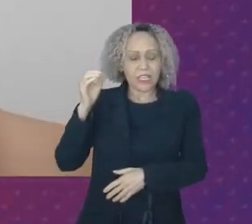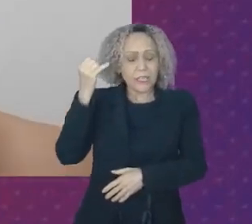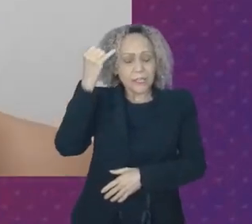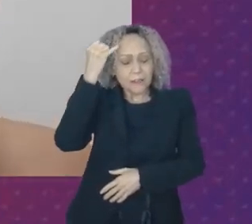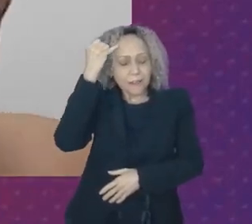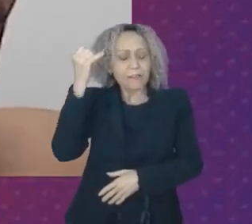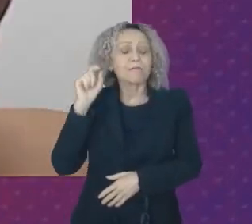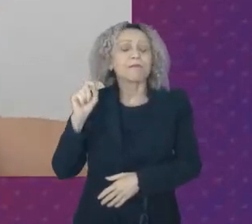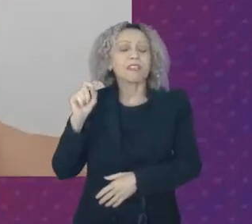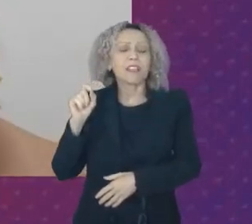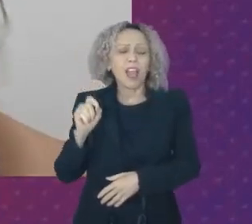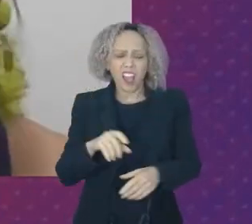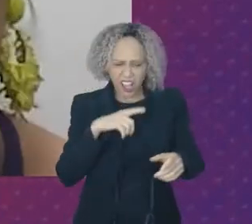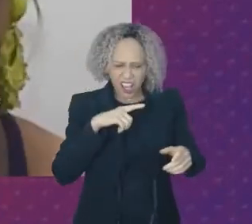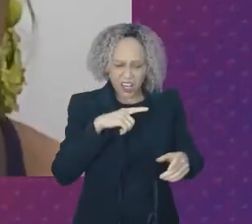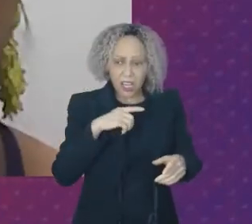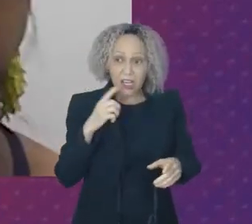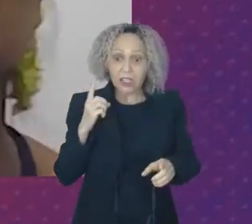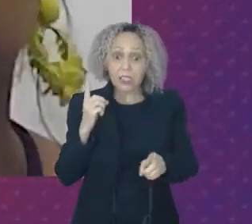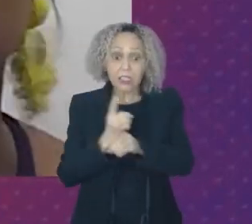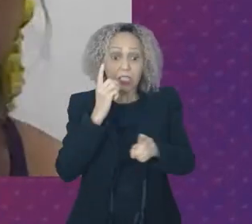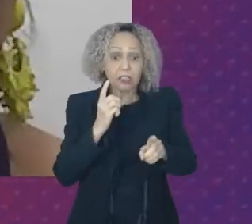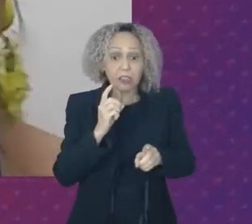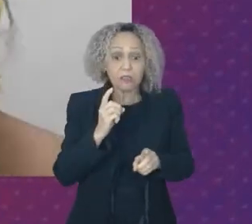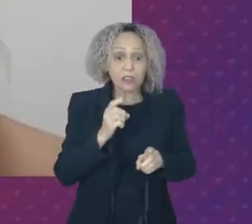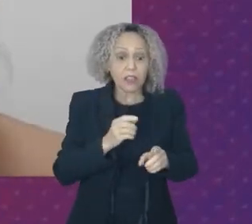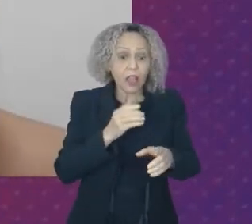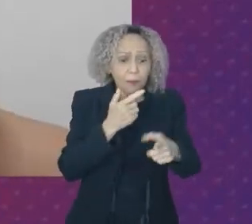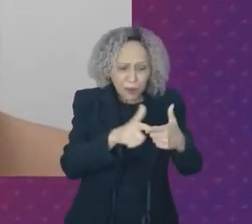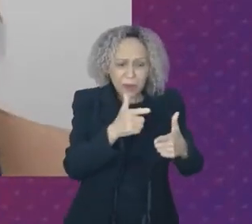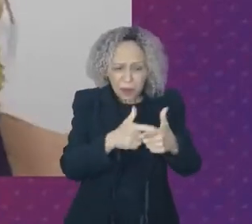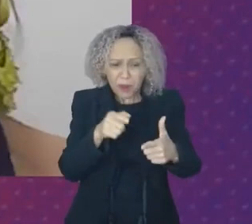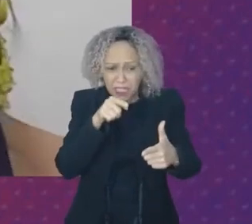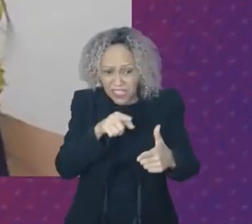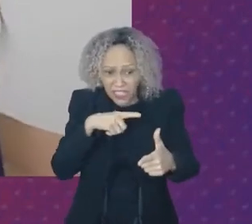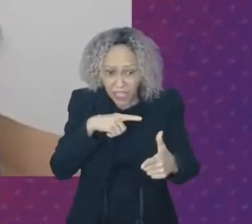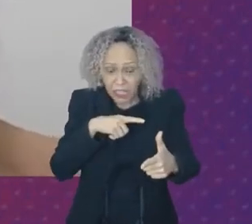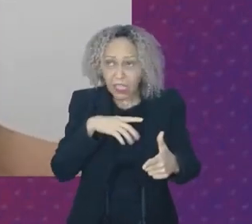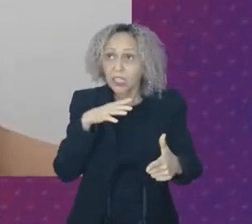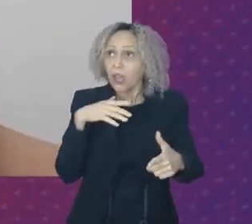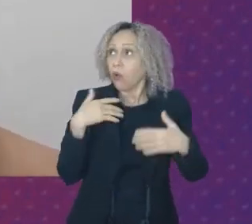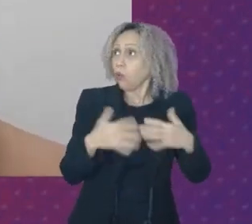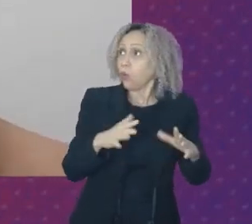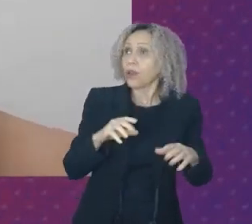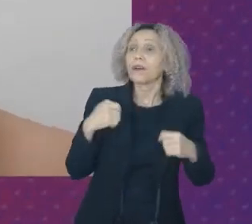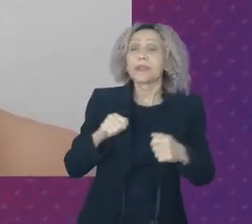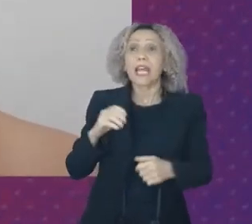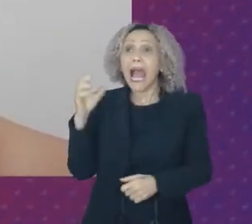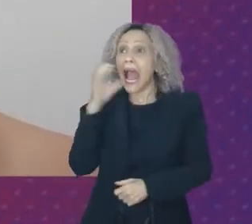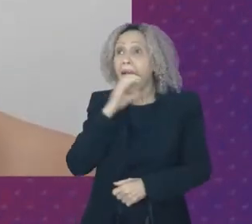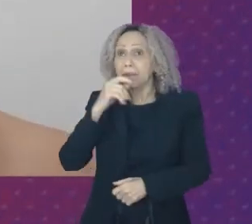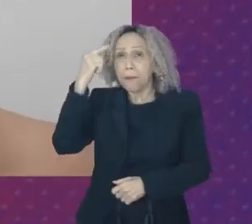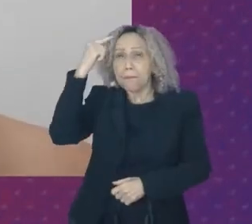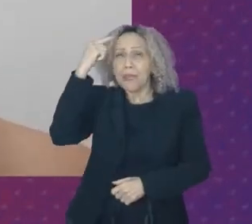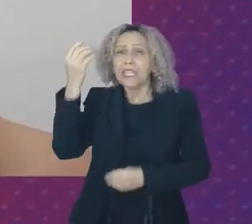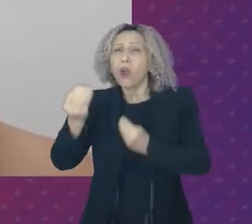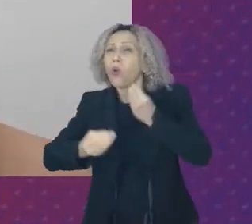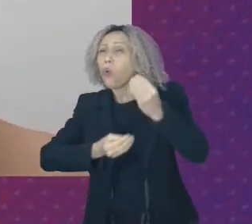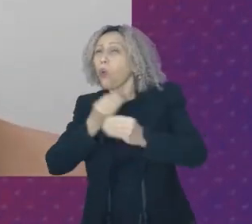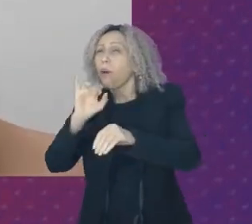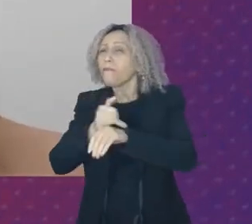produtos inovadores ou políticas públicas que sejam diferenciadas, para que as pessoas sintam no dia a dia